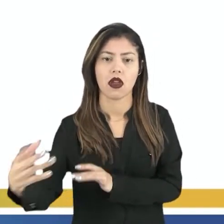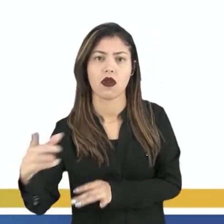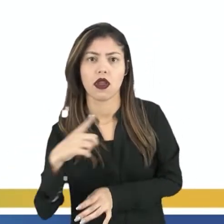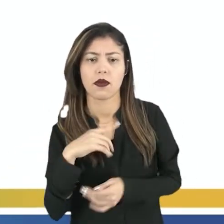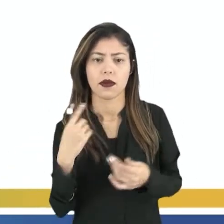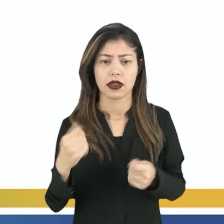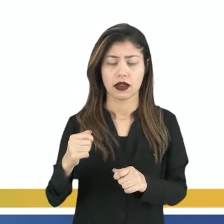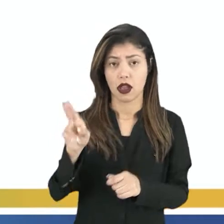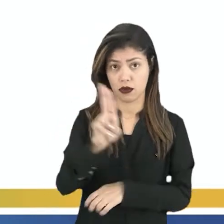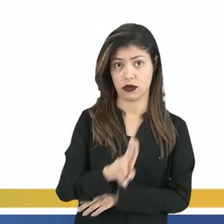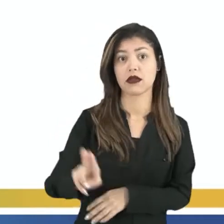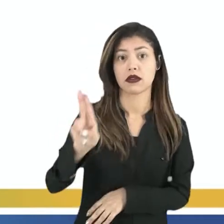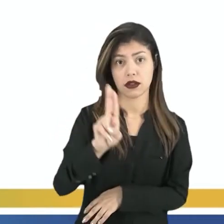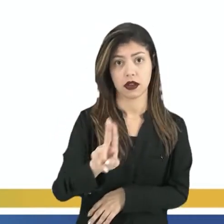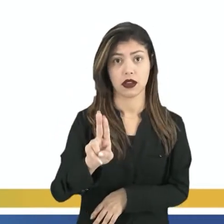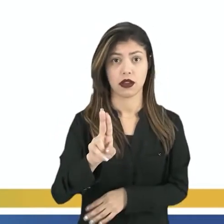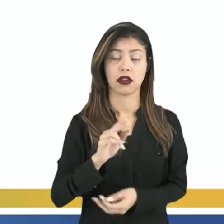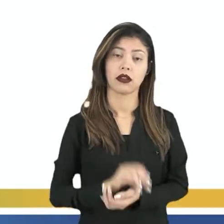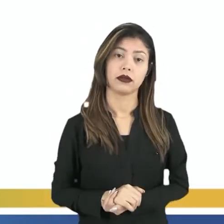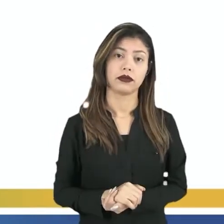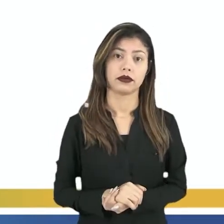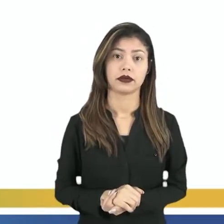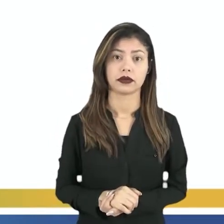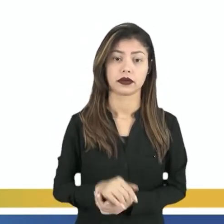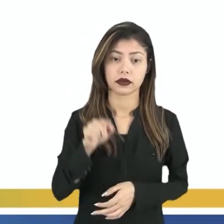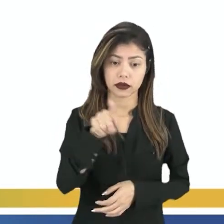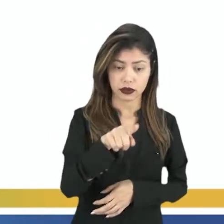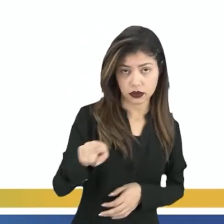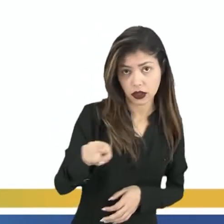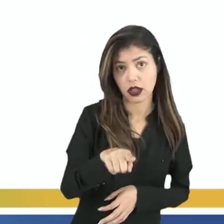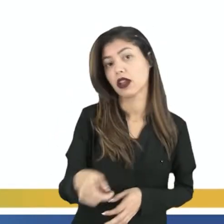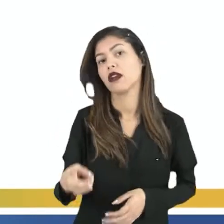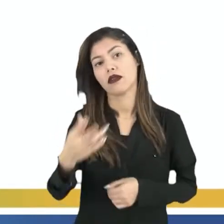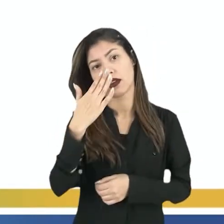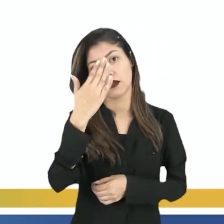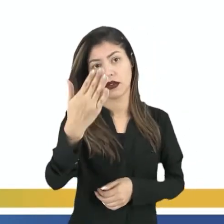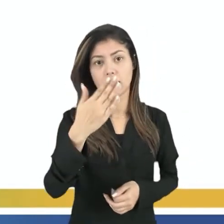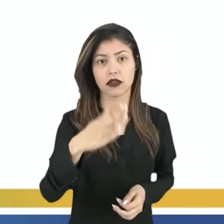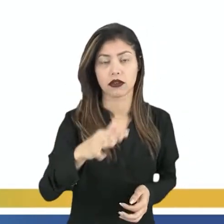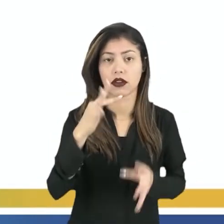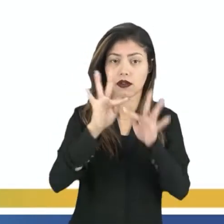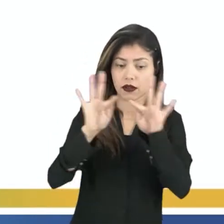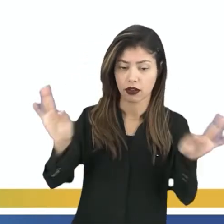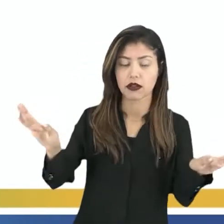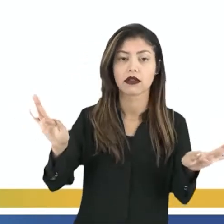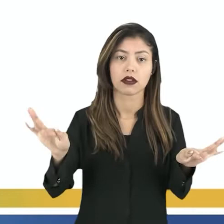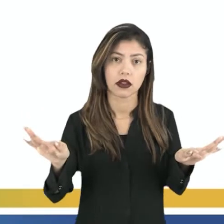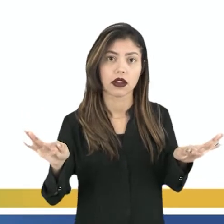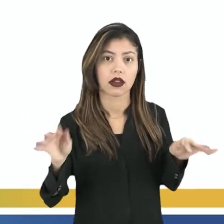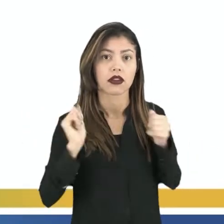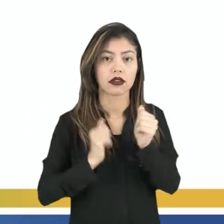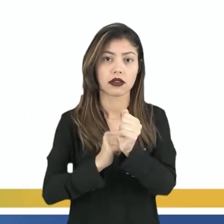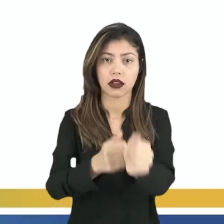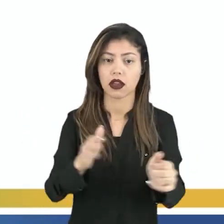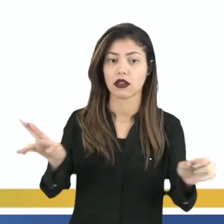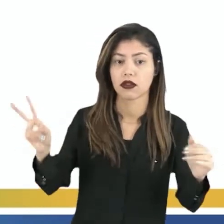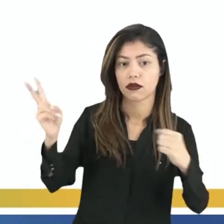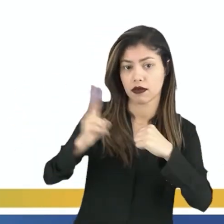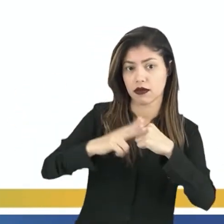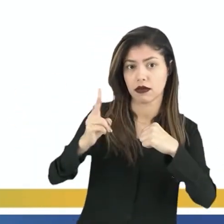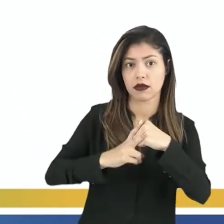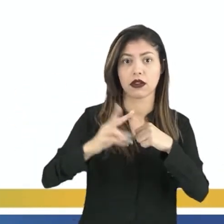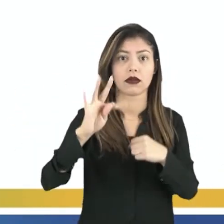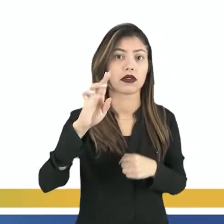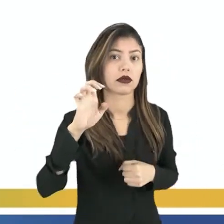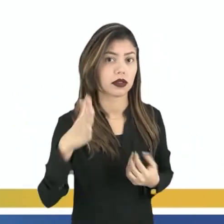vocês precisarem usar as double H questions, são elas que vão vir na frente da frase, seguida do verbo to be. Olha o exemplo